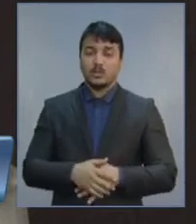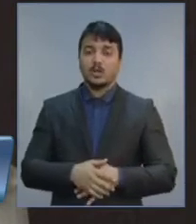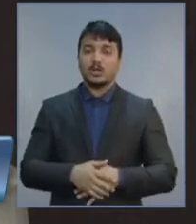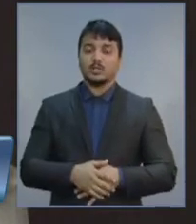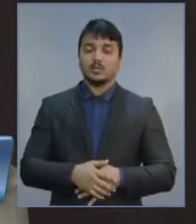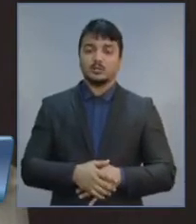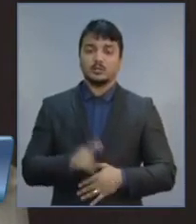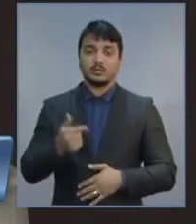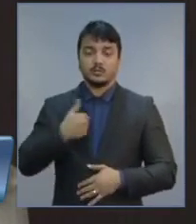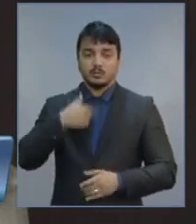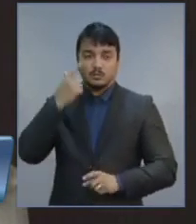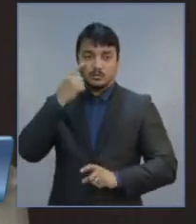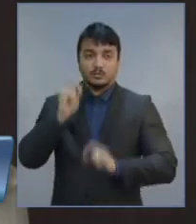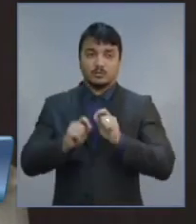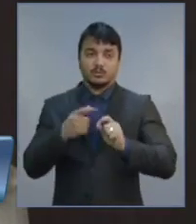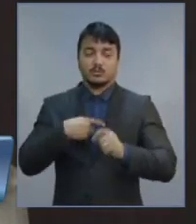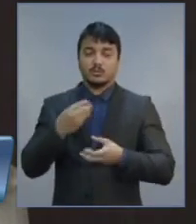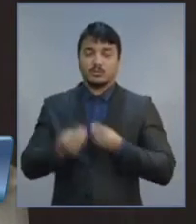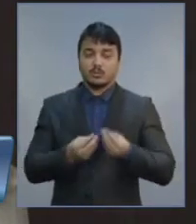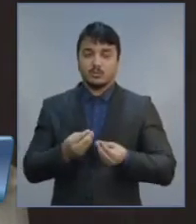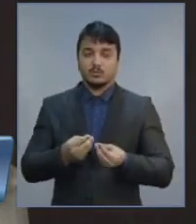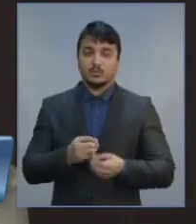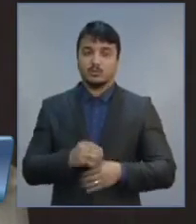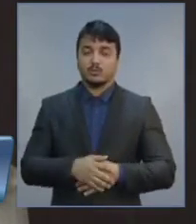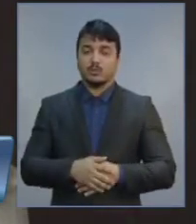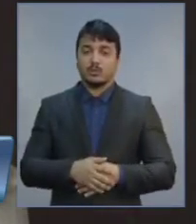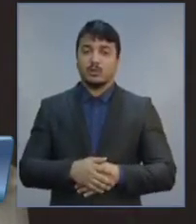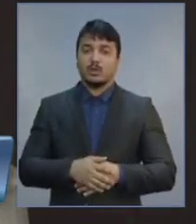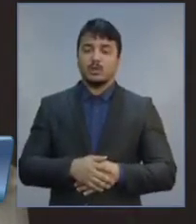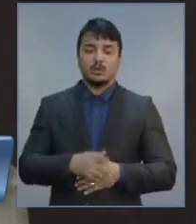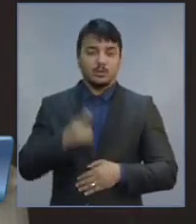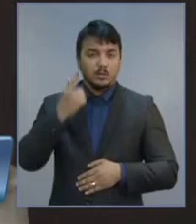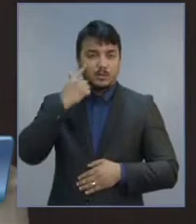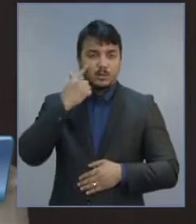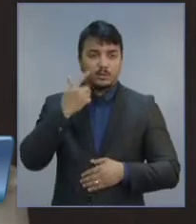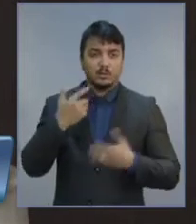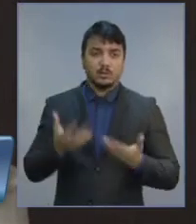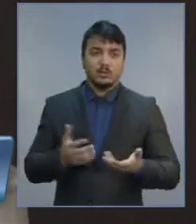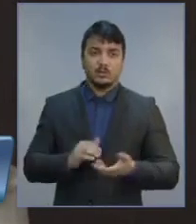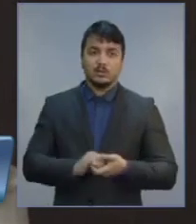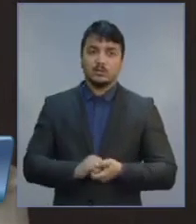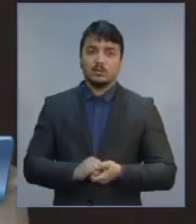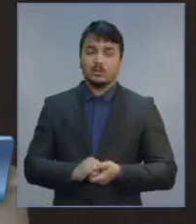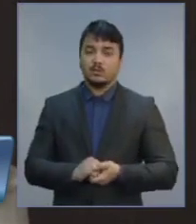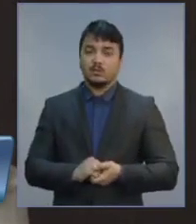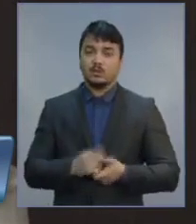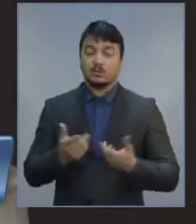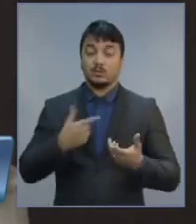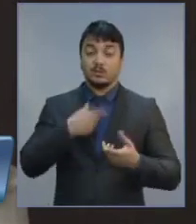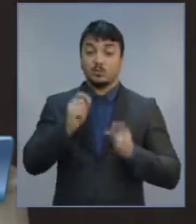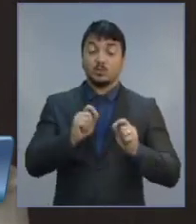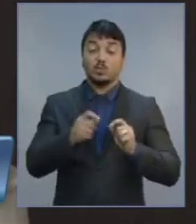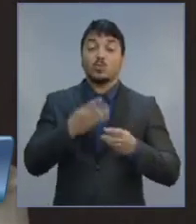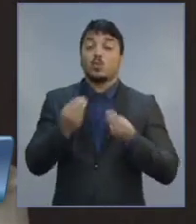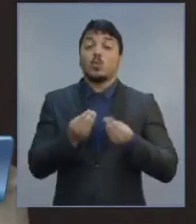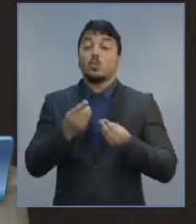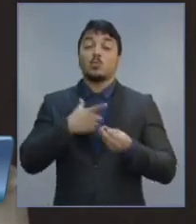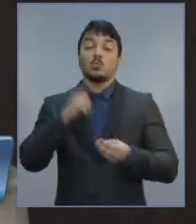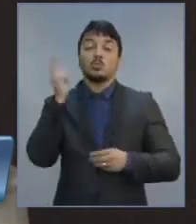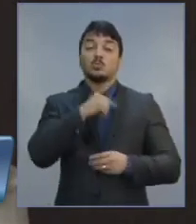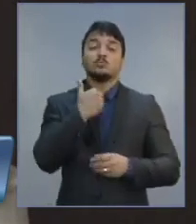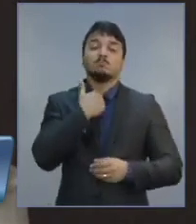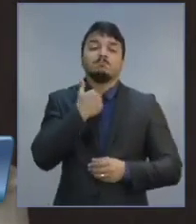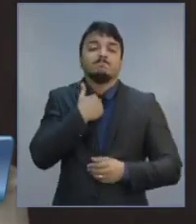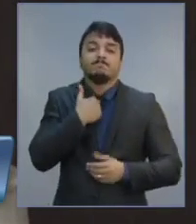faria com que nós nos afastássemos e devolvêssemos esse projeto. Não deveria nem ter sido, ele não poderia ter sido sequer